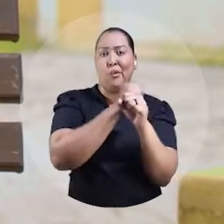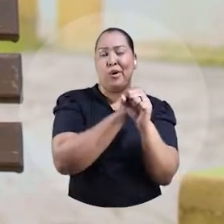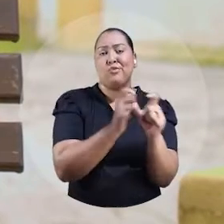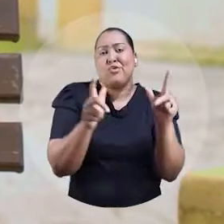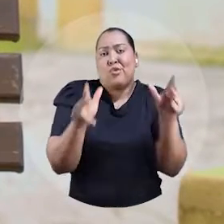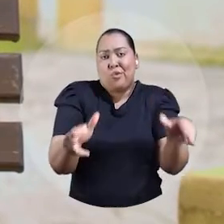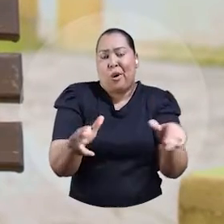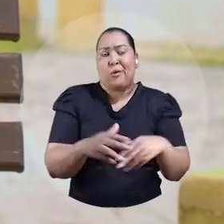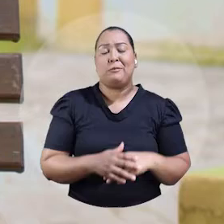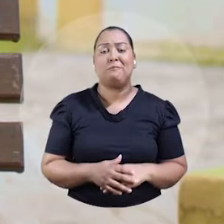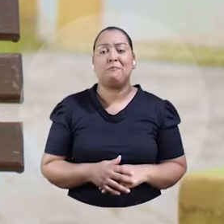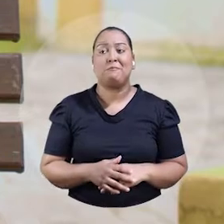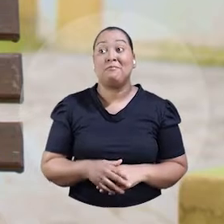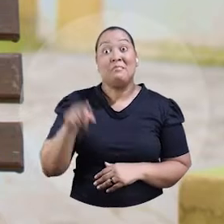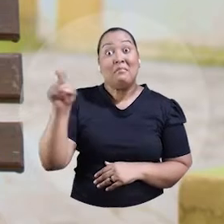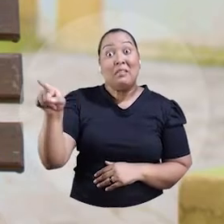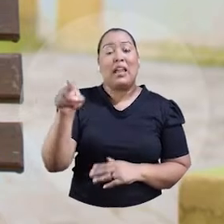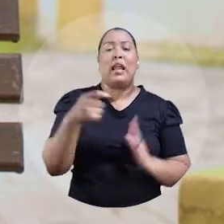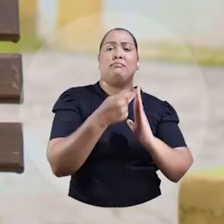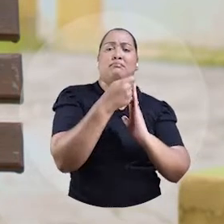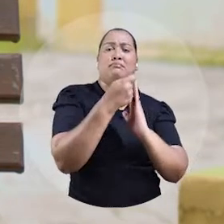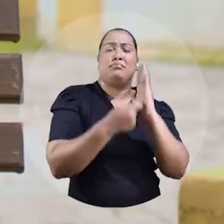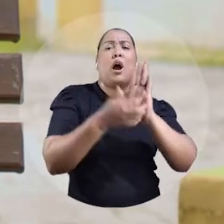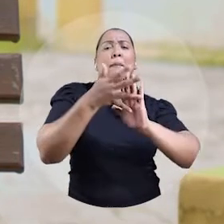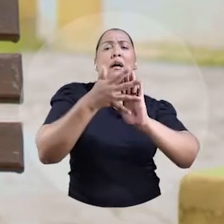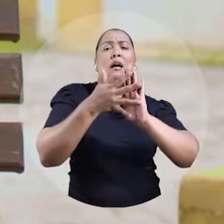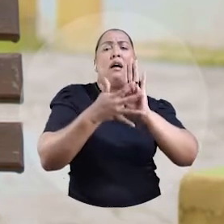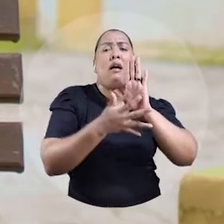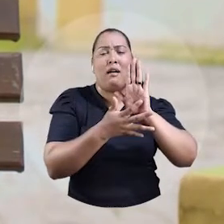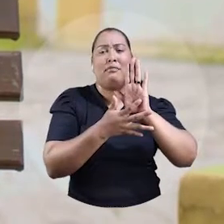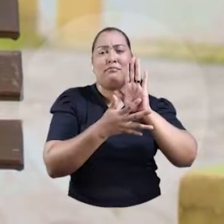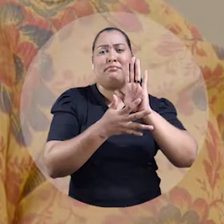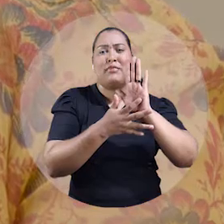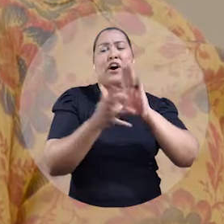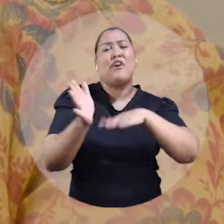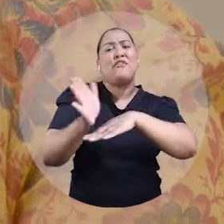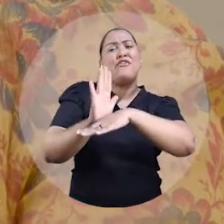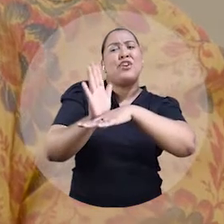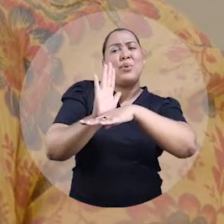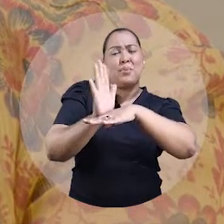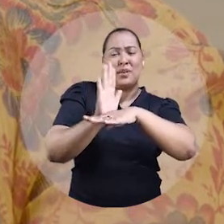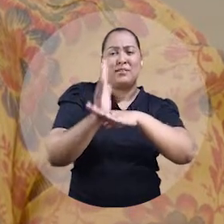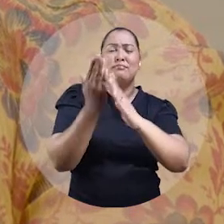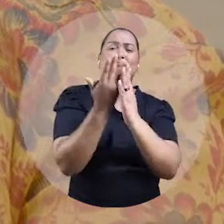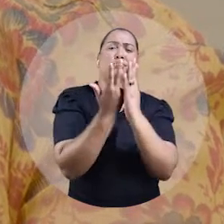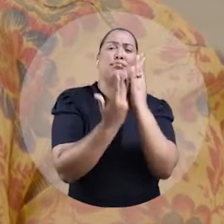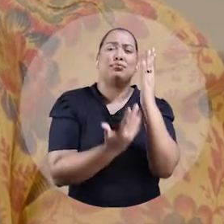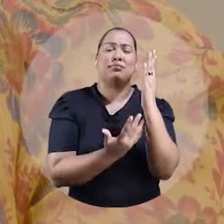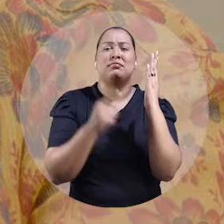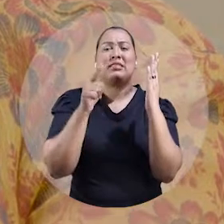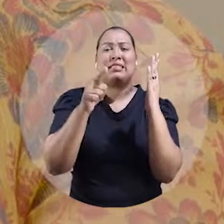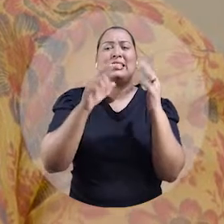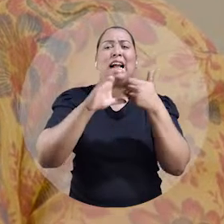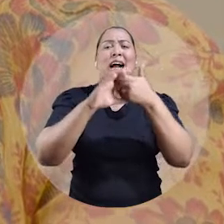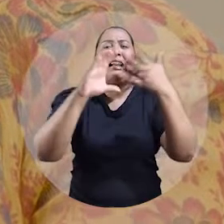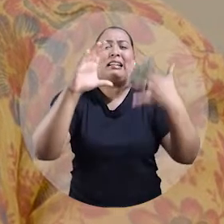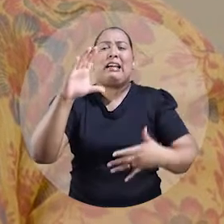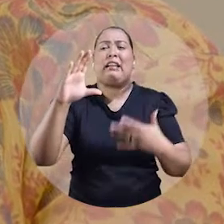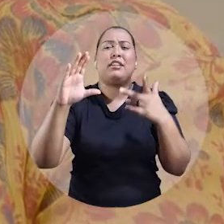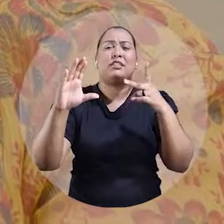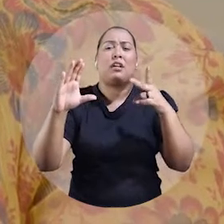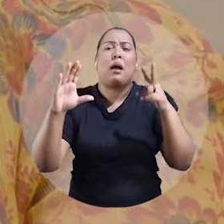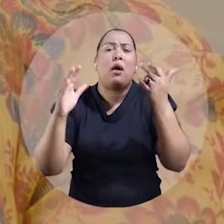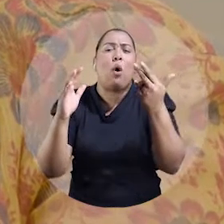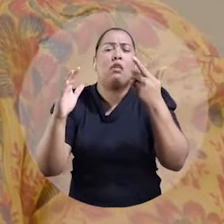ela foge um pouco com A Hora da Estrela, ela foge um pouco daquela característica